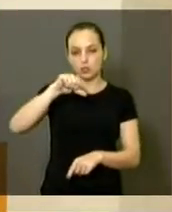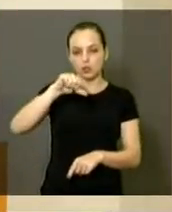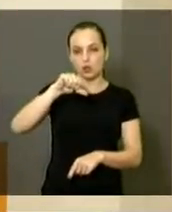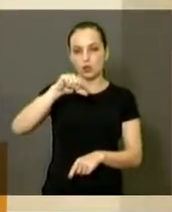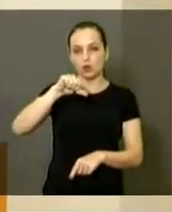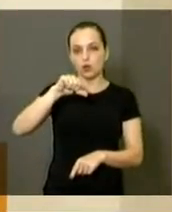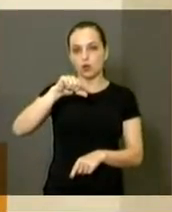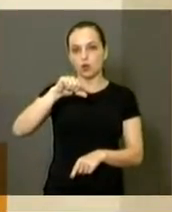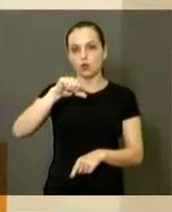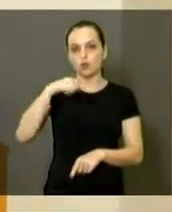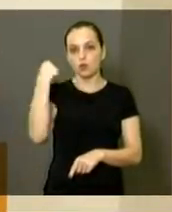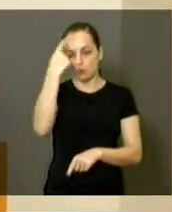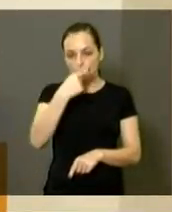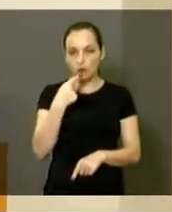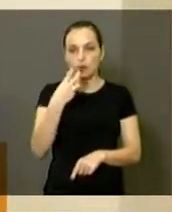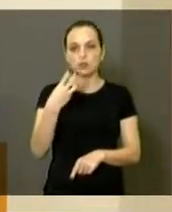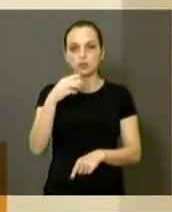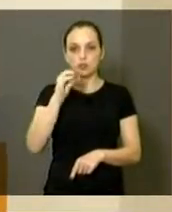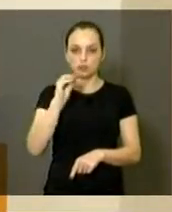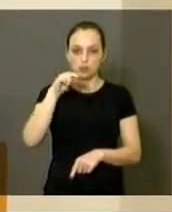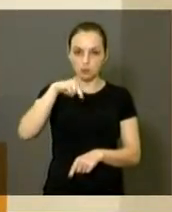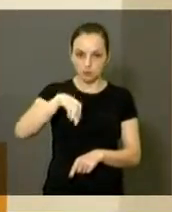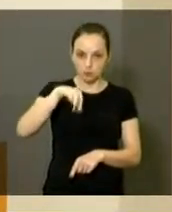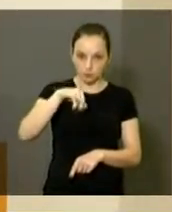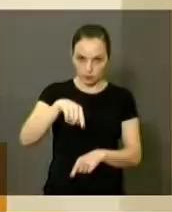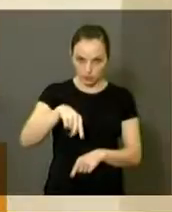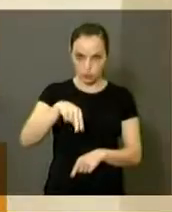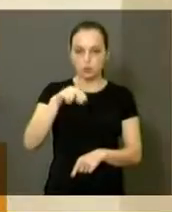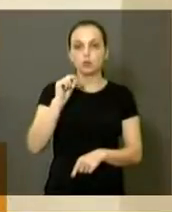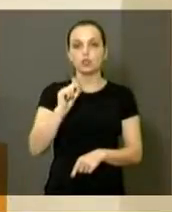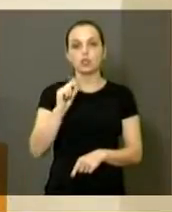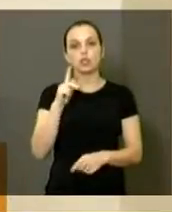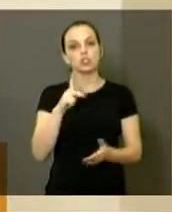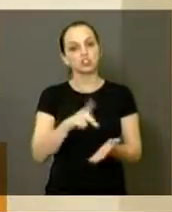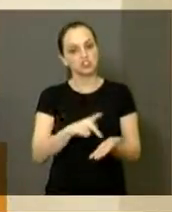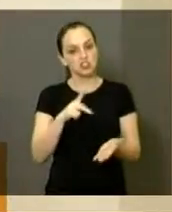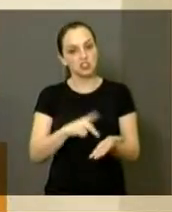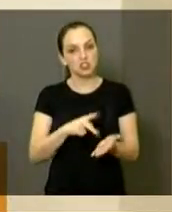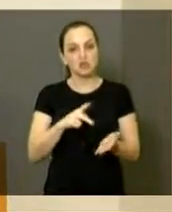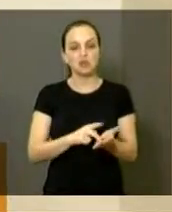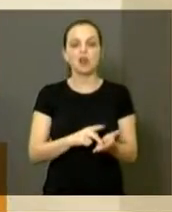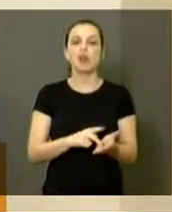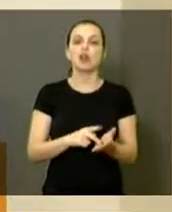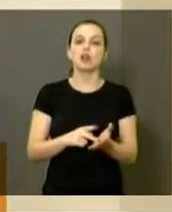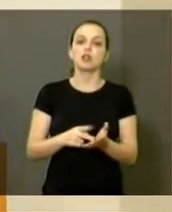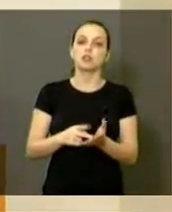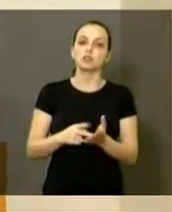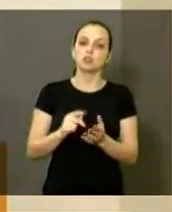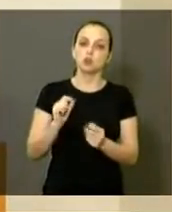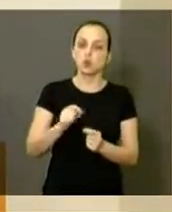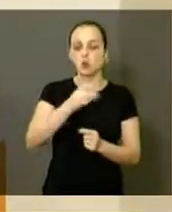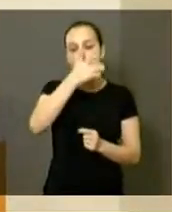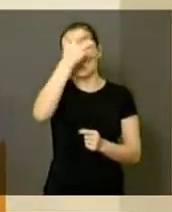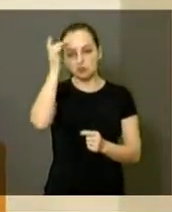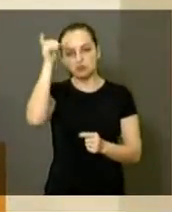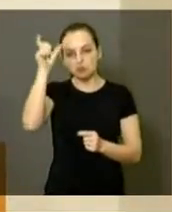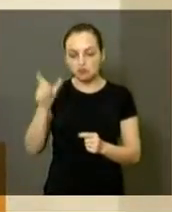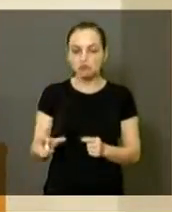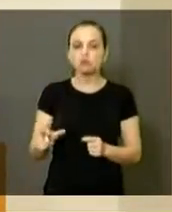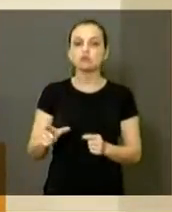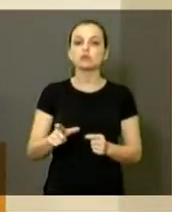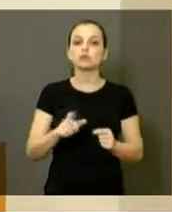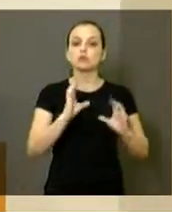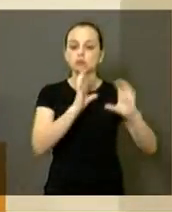sendo às 7h30, 19h30. E com certeza será um grande jogo amistoso, com grandes estrelas que vão estar em quadra